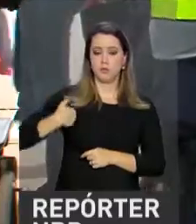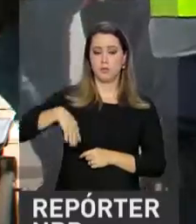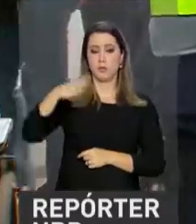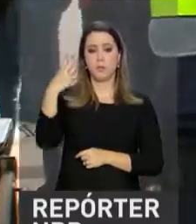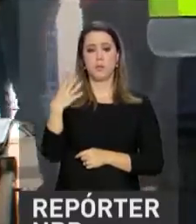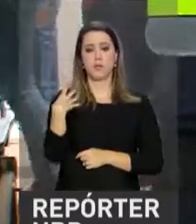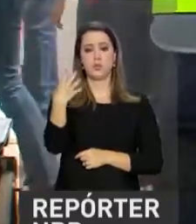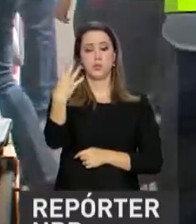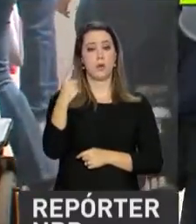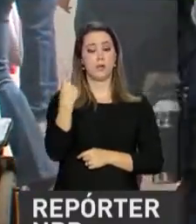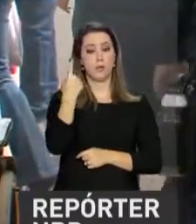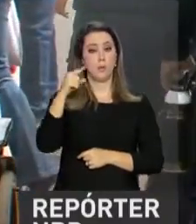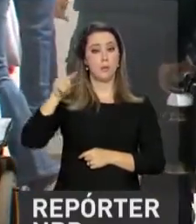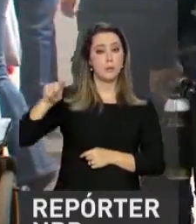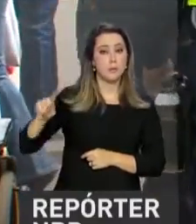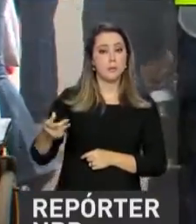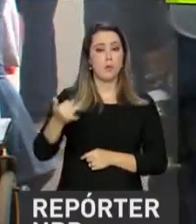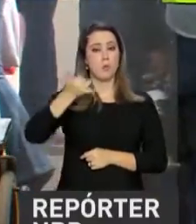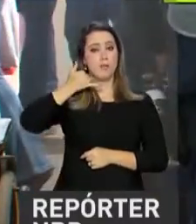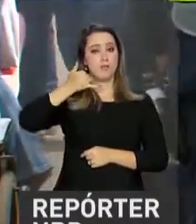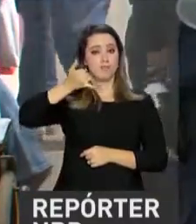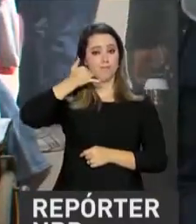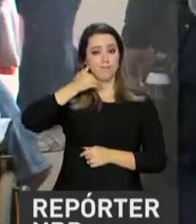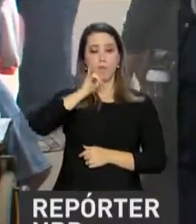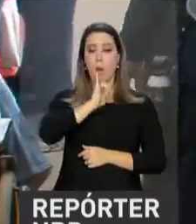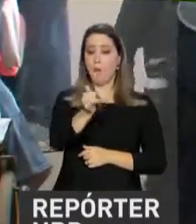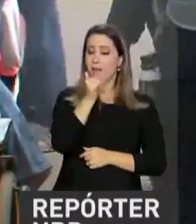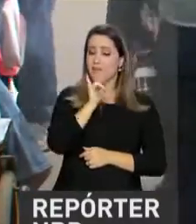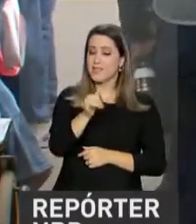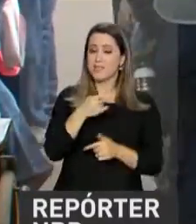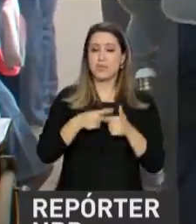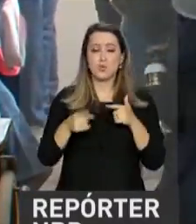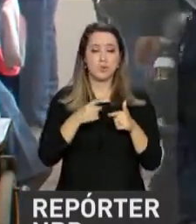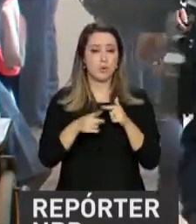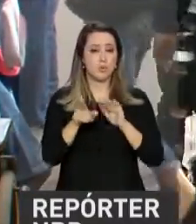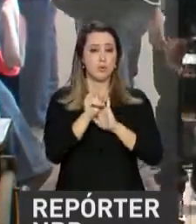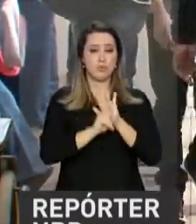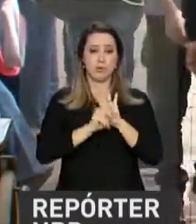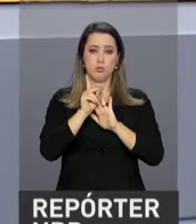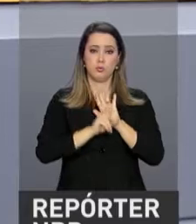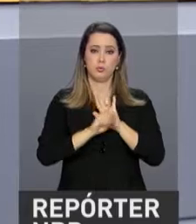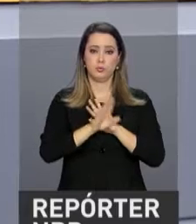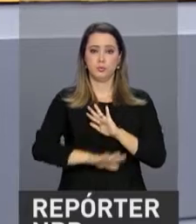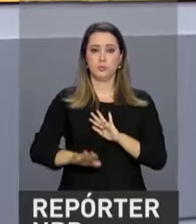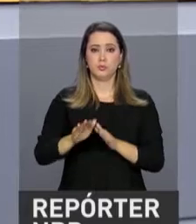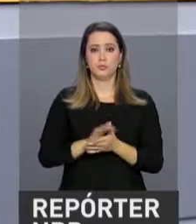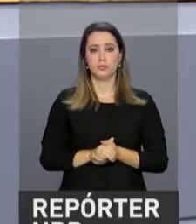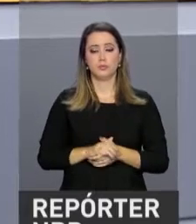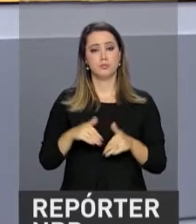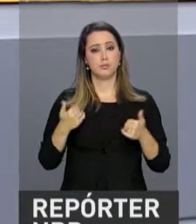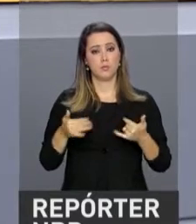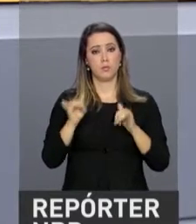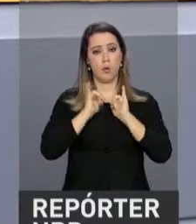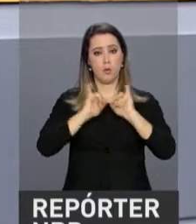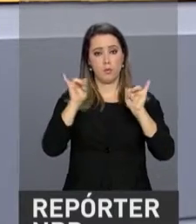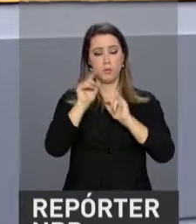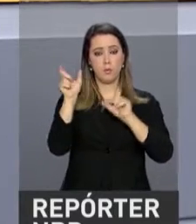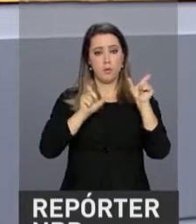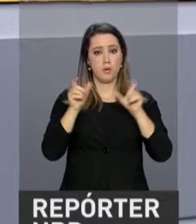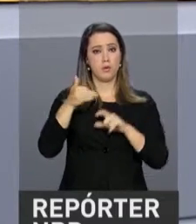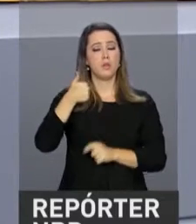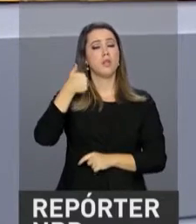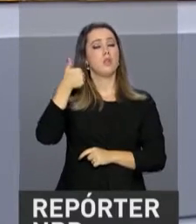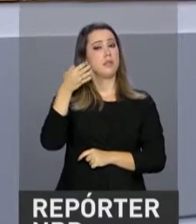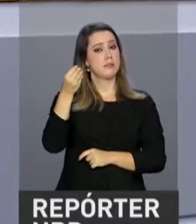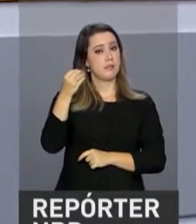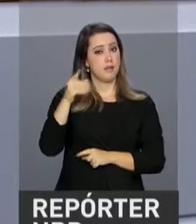41 mil ligações ao disque 100 relacionados à violação de direitos de menores e olha que vai uma dica em além do